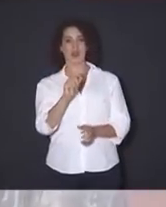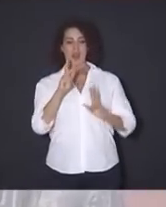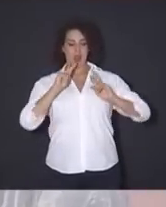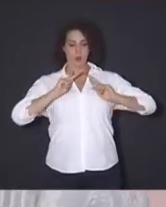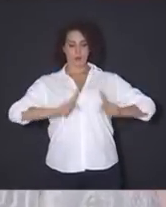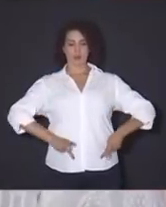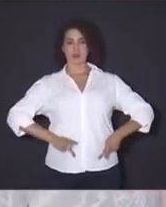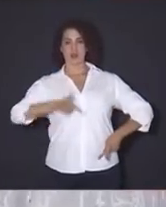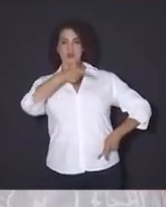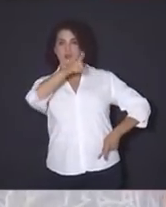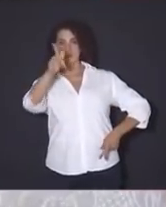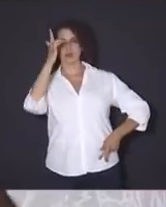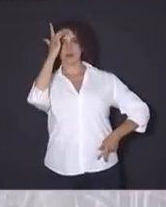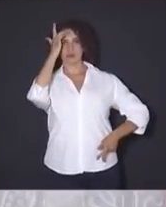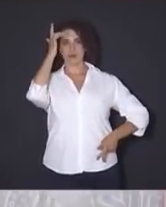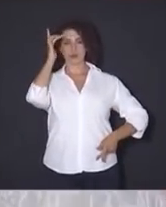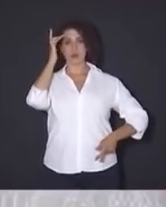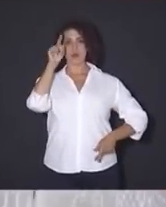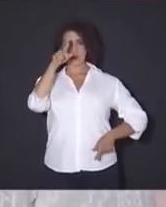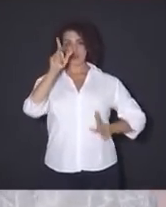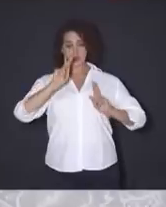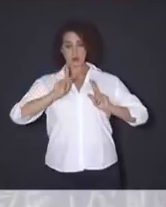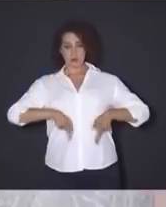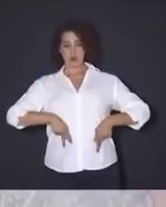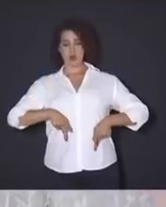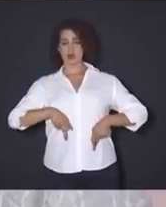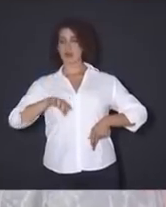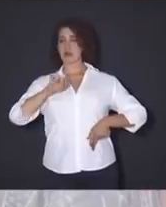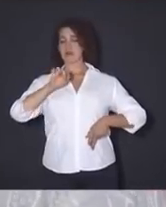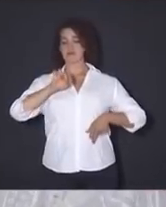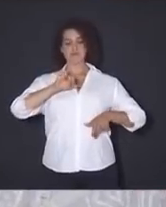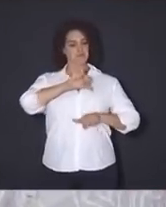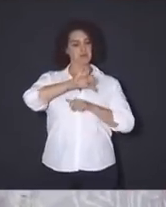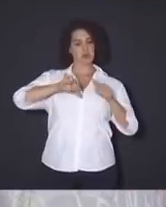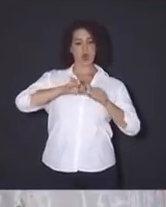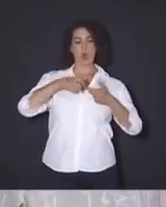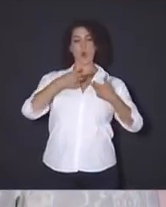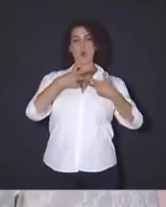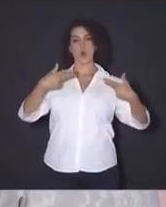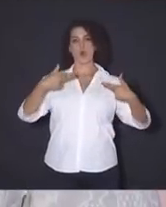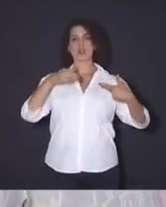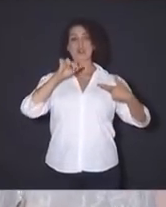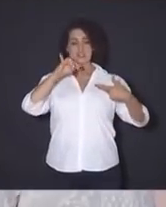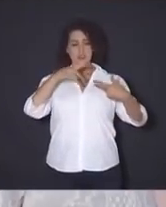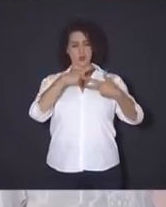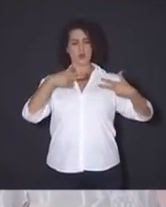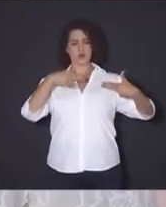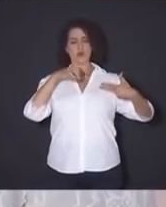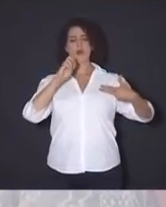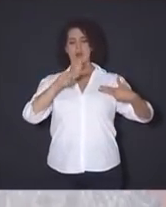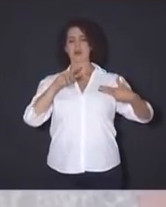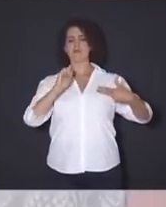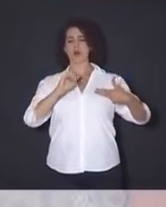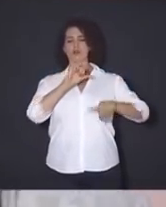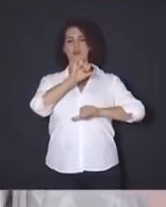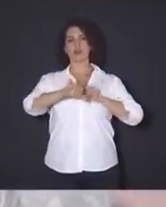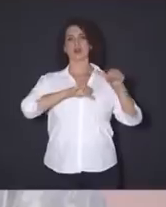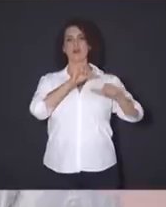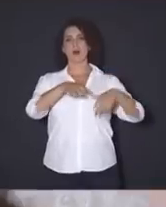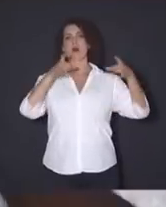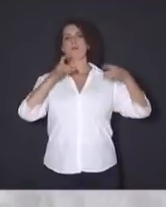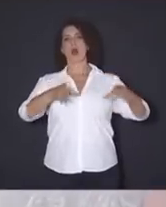pode ser uma coisa é uma coisa você pode colocar no navio e transformado a mercadoria você pegar as pessoas e